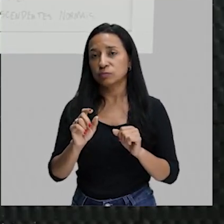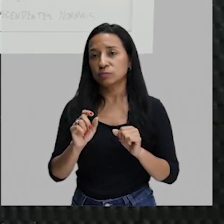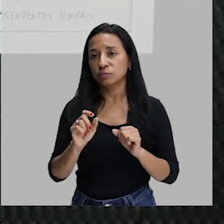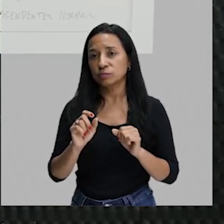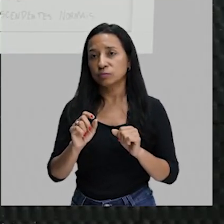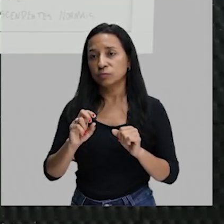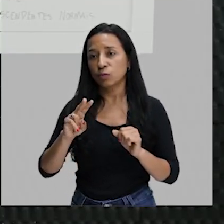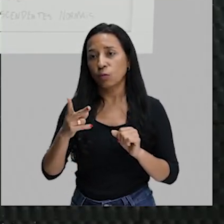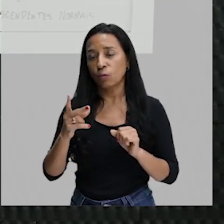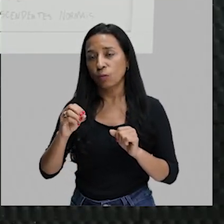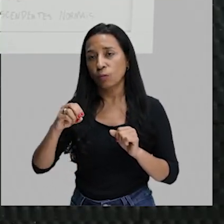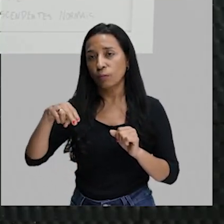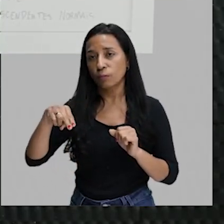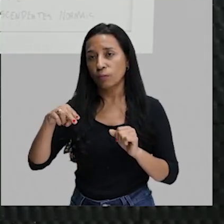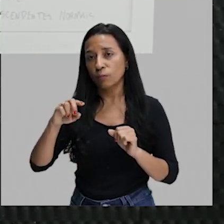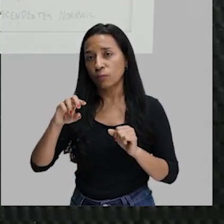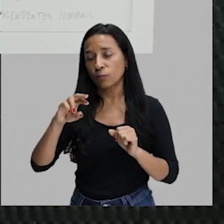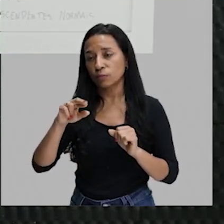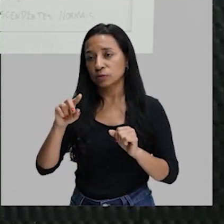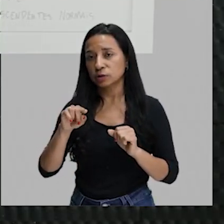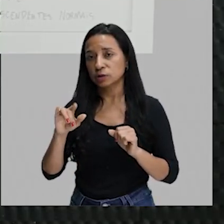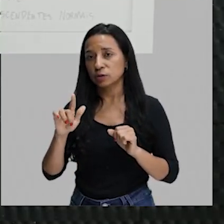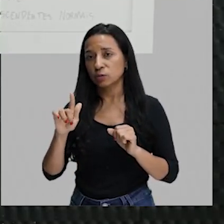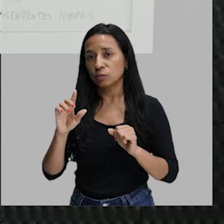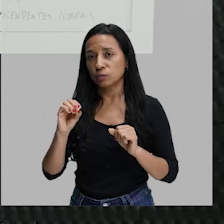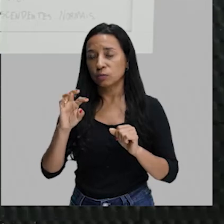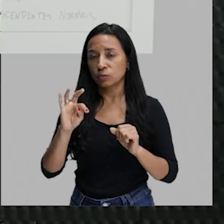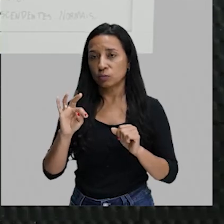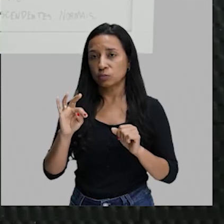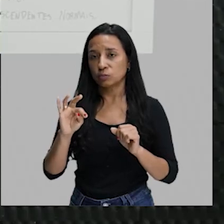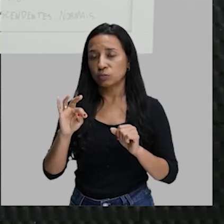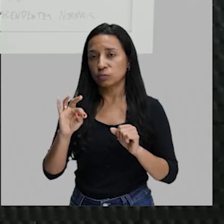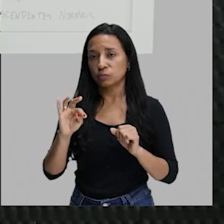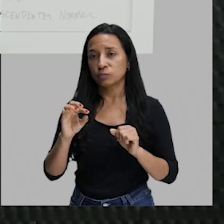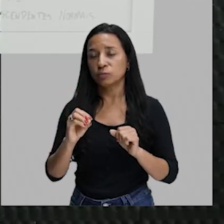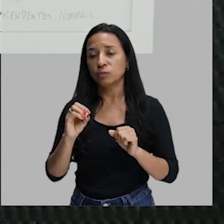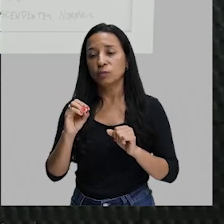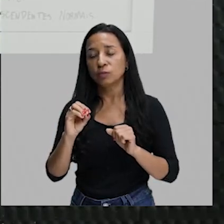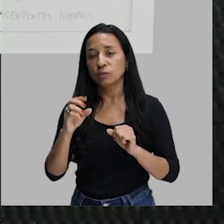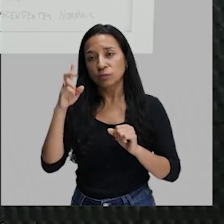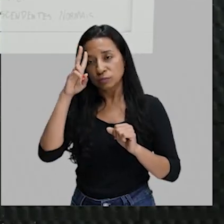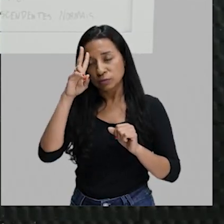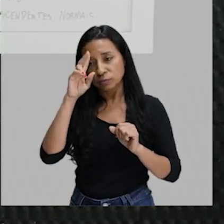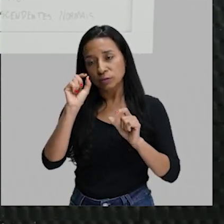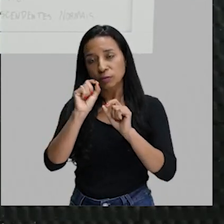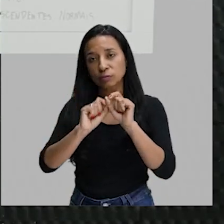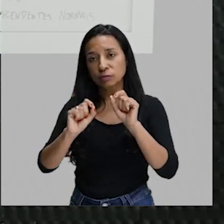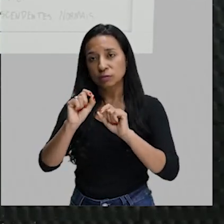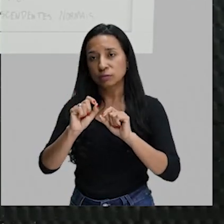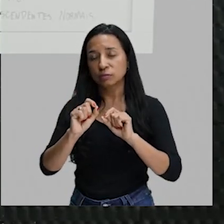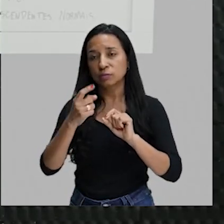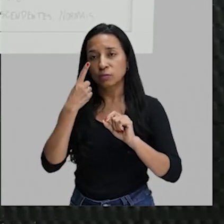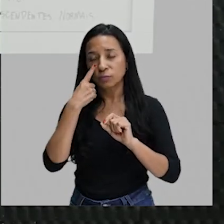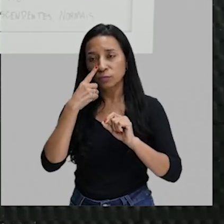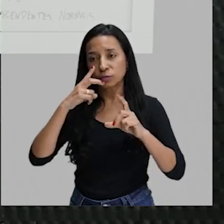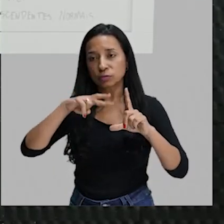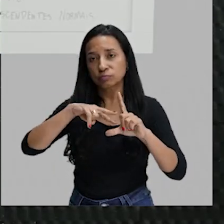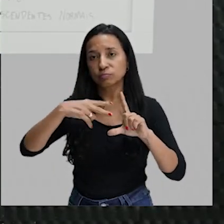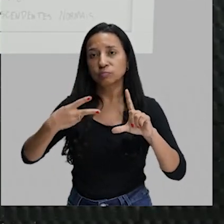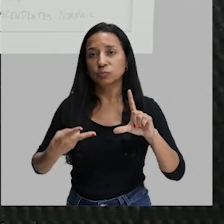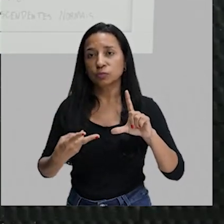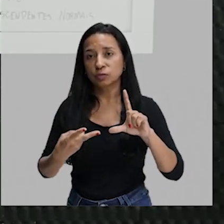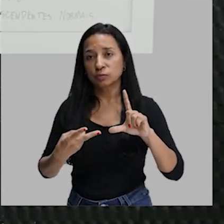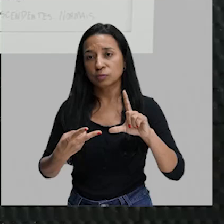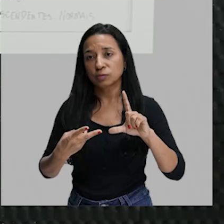é homozigoto recessivo. Certo? Vamos lembrar aqui, ó. Olha no heredograma.